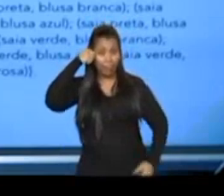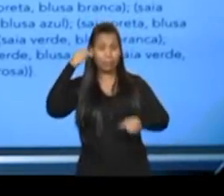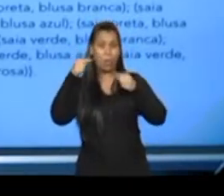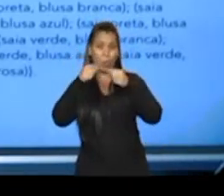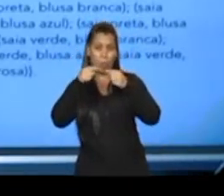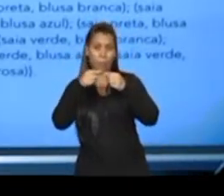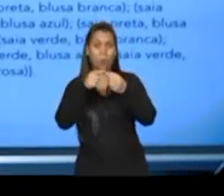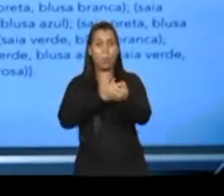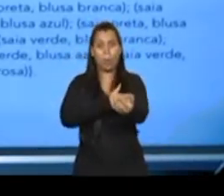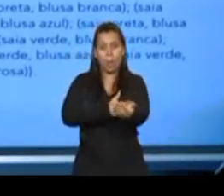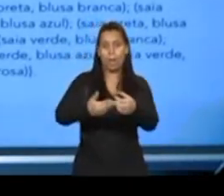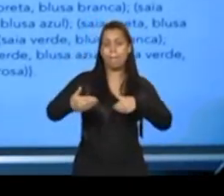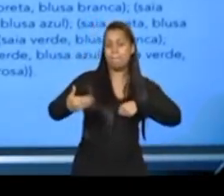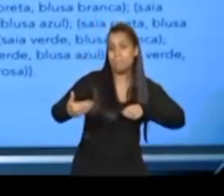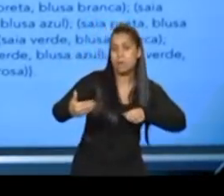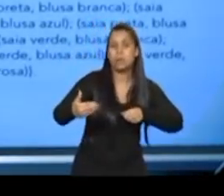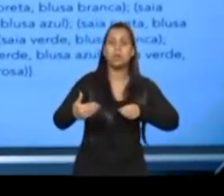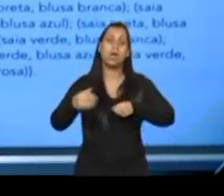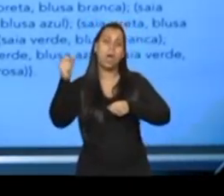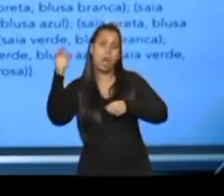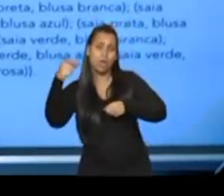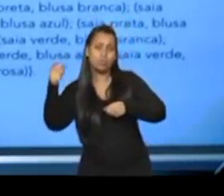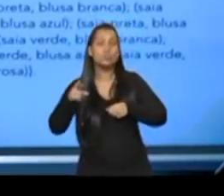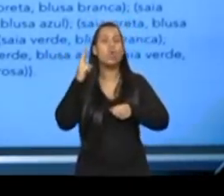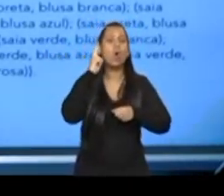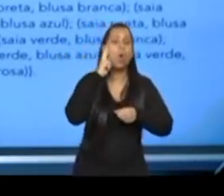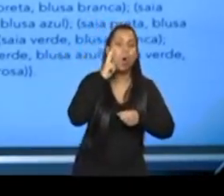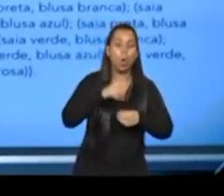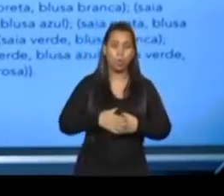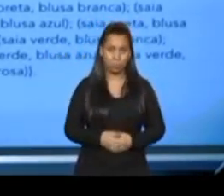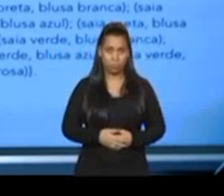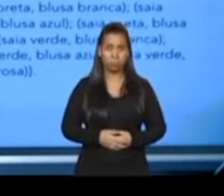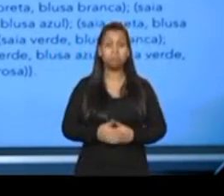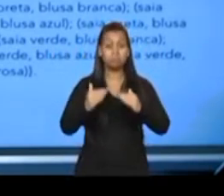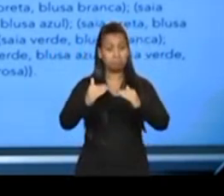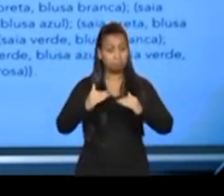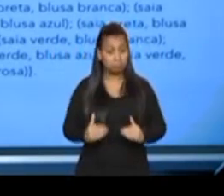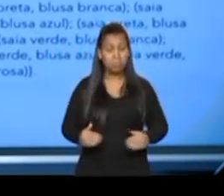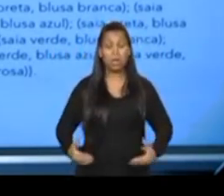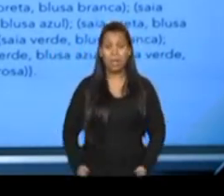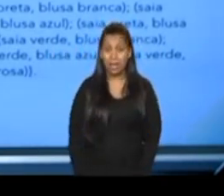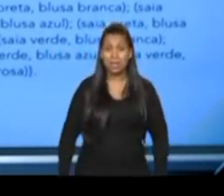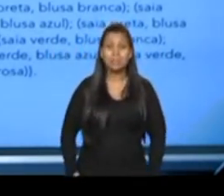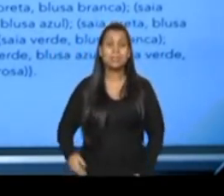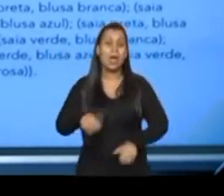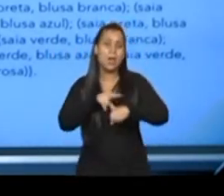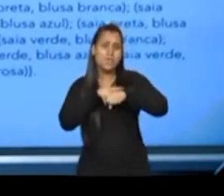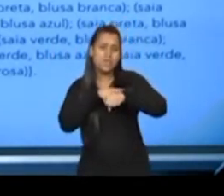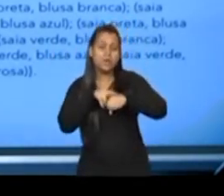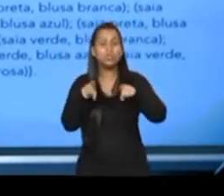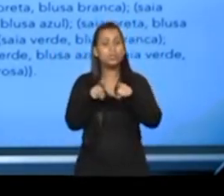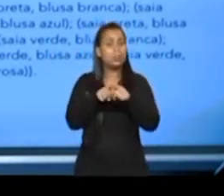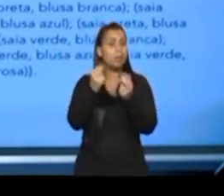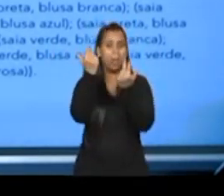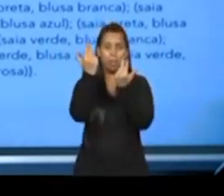branca, quanto a blusa azul, quanto a blusa rosa. E aqui embaixo, combinou a saia verde também com as 3